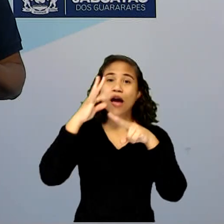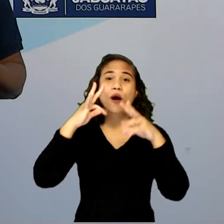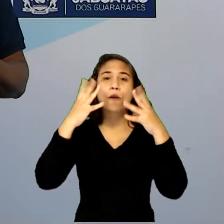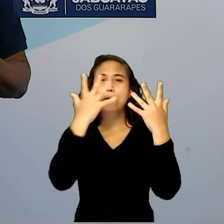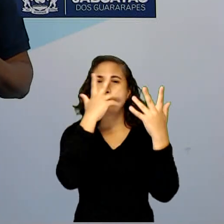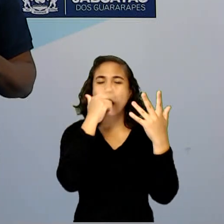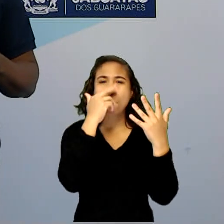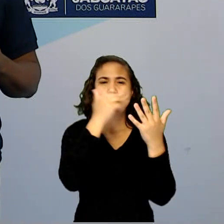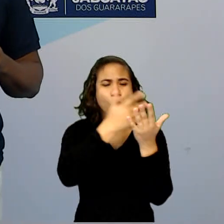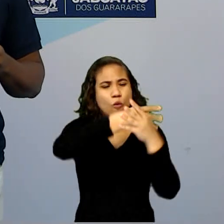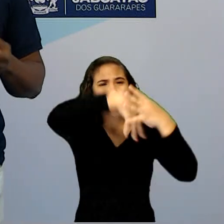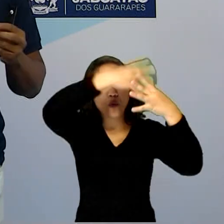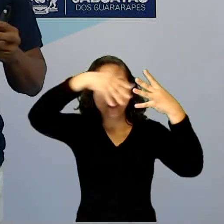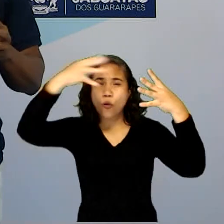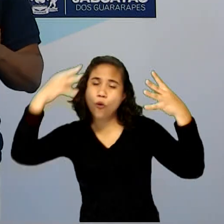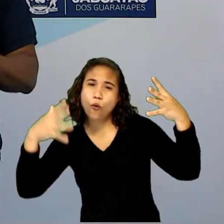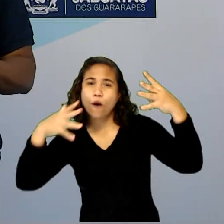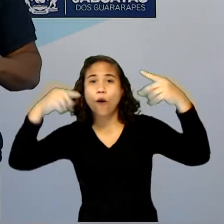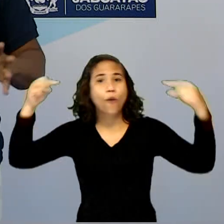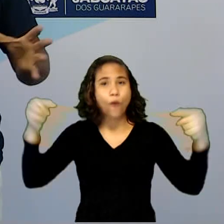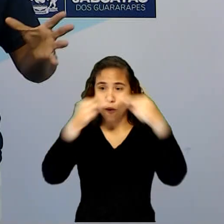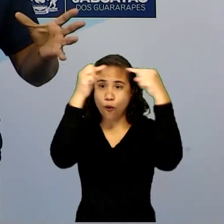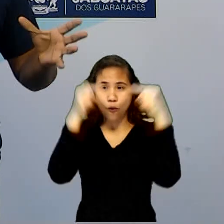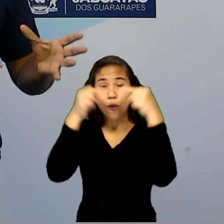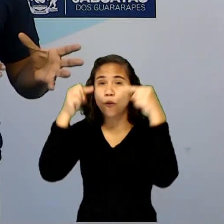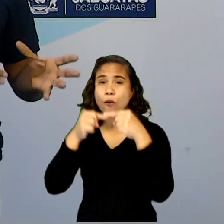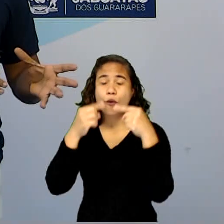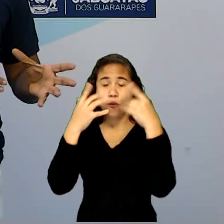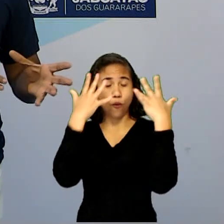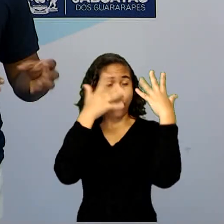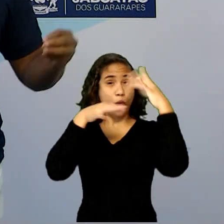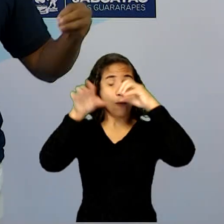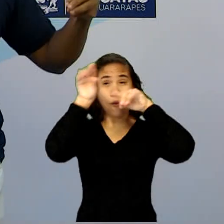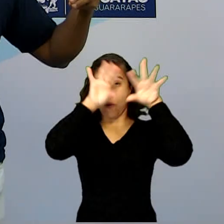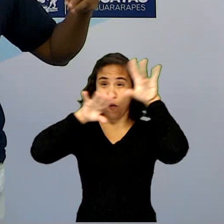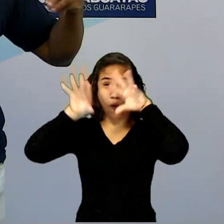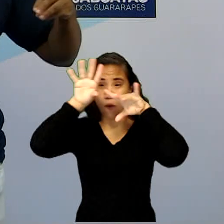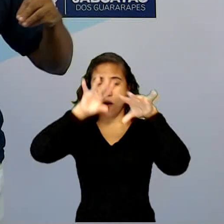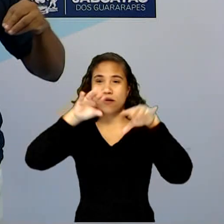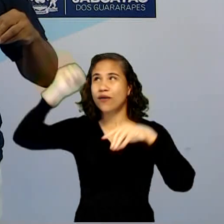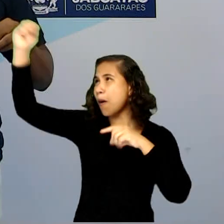tempo. Você sabia? Quando ele utilizou esse prisma, a